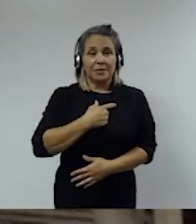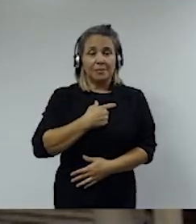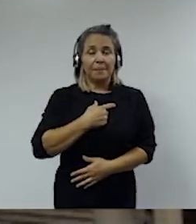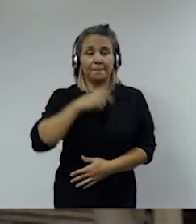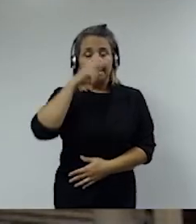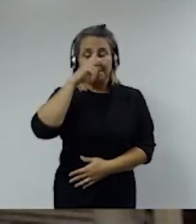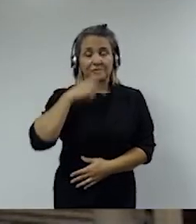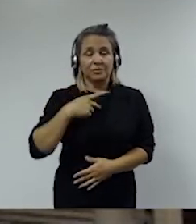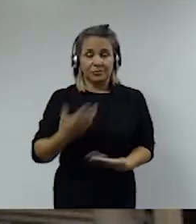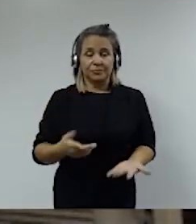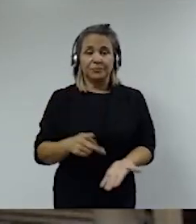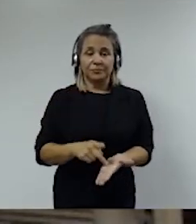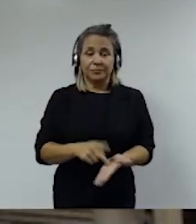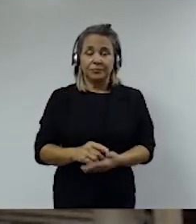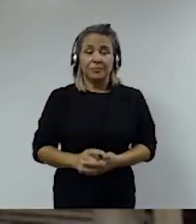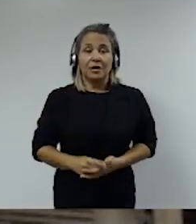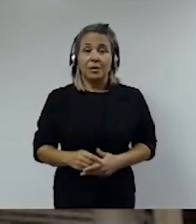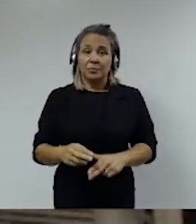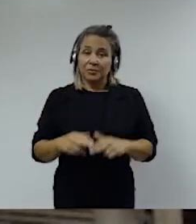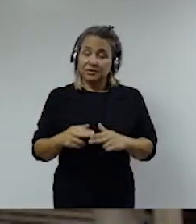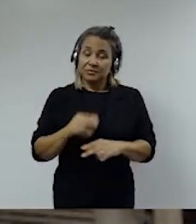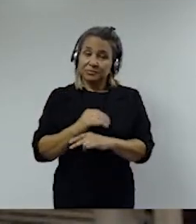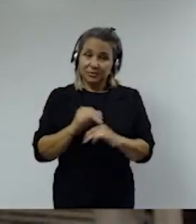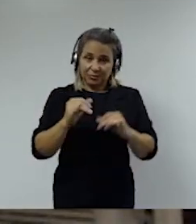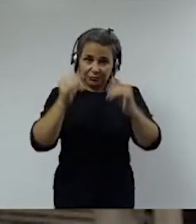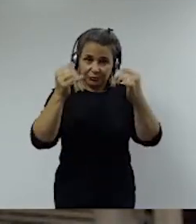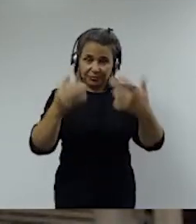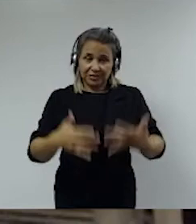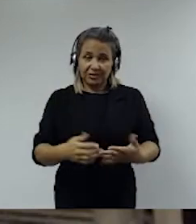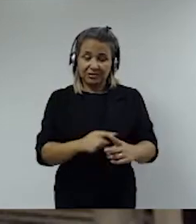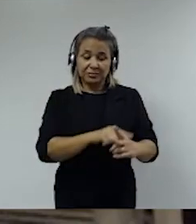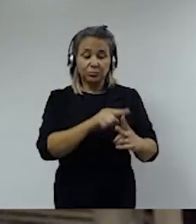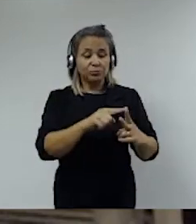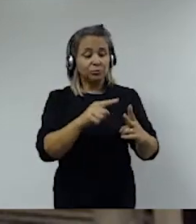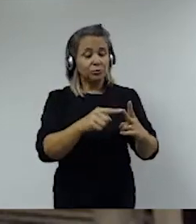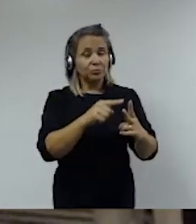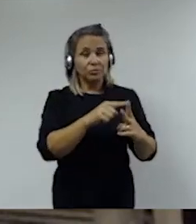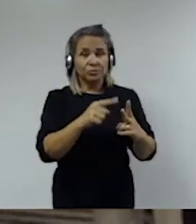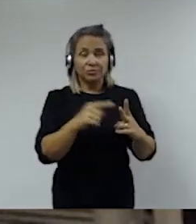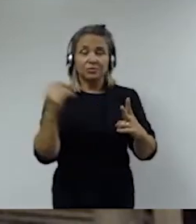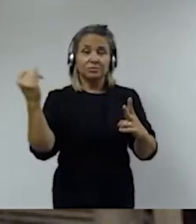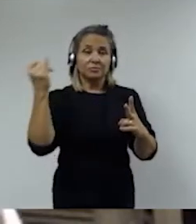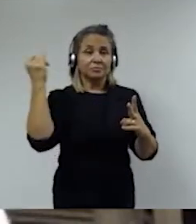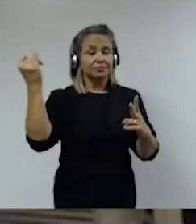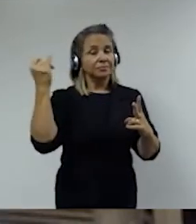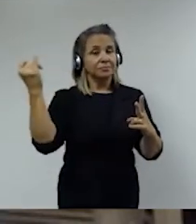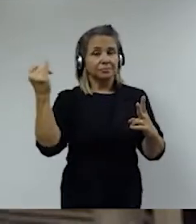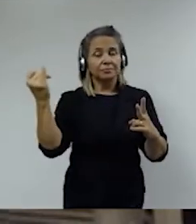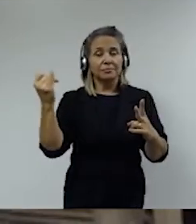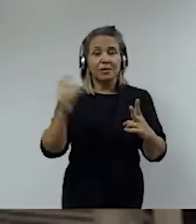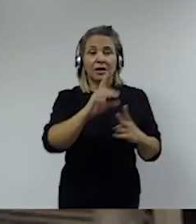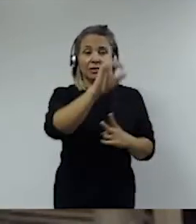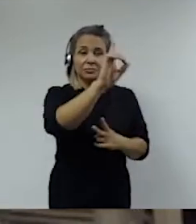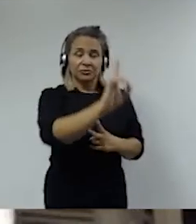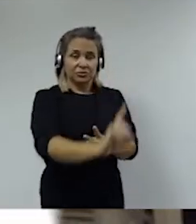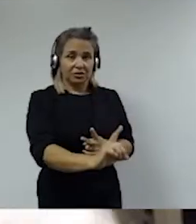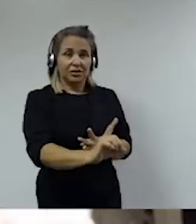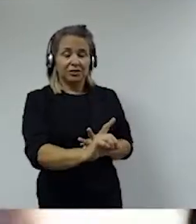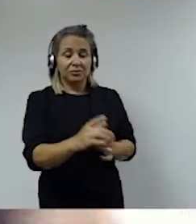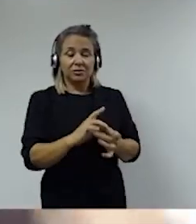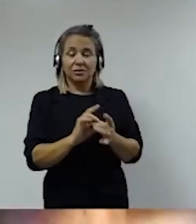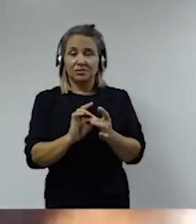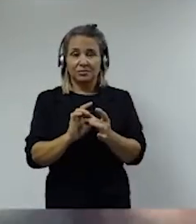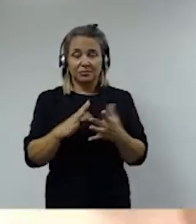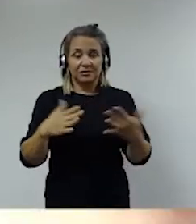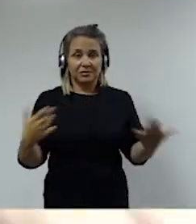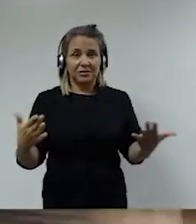pessoal. Então, o que eu quero, portanto, mencionar é que esses são dois componentes importantes do direito à